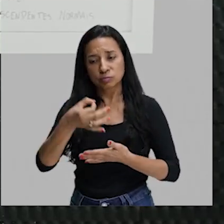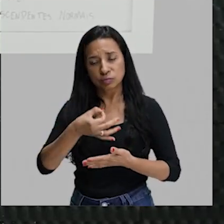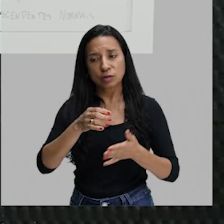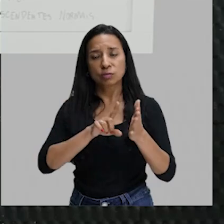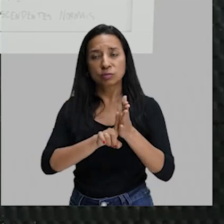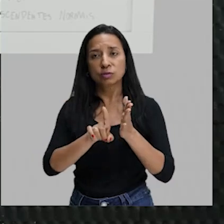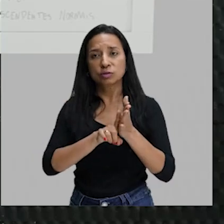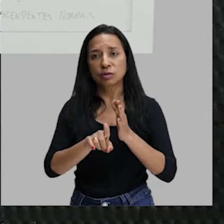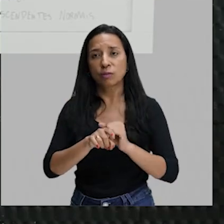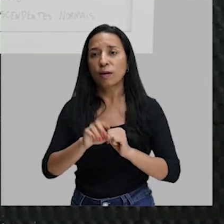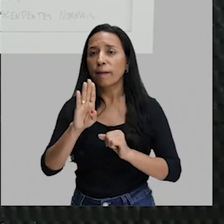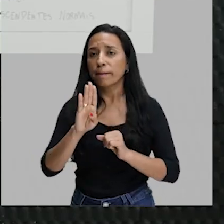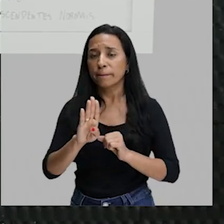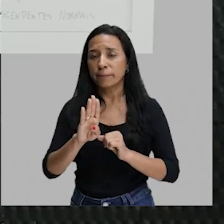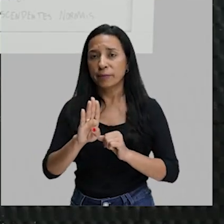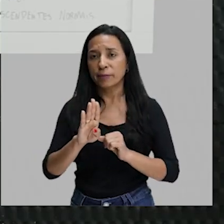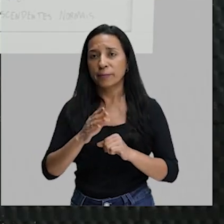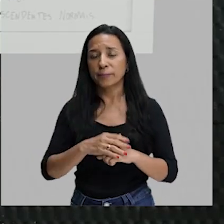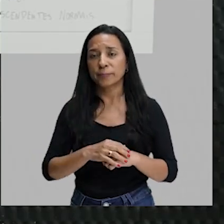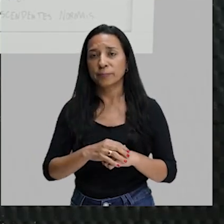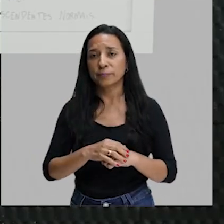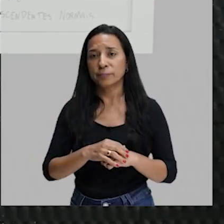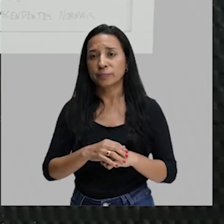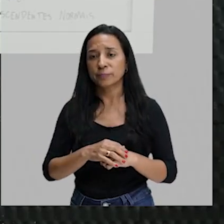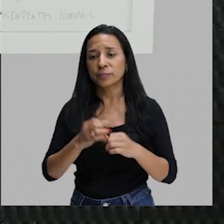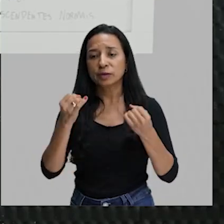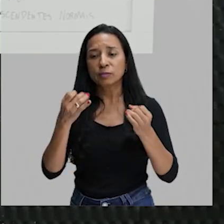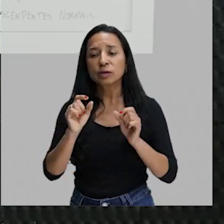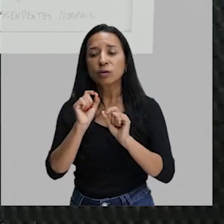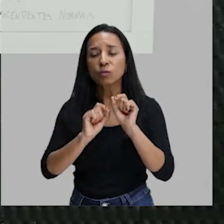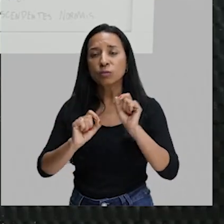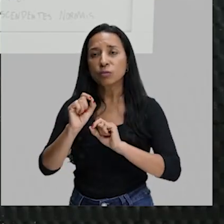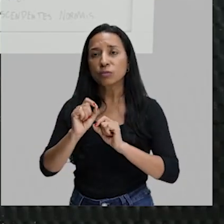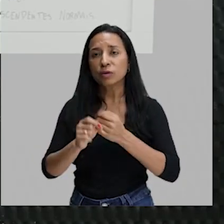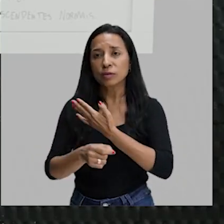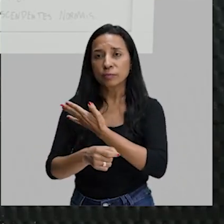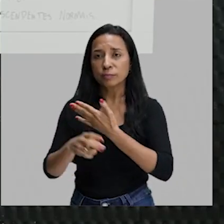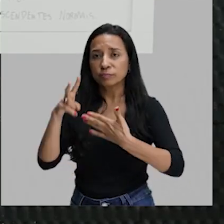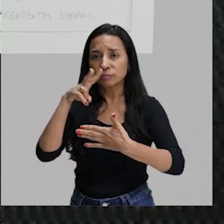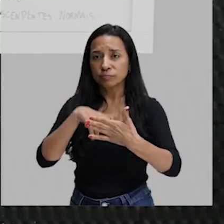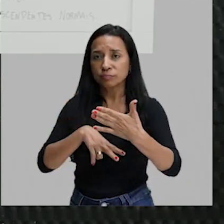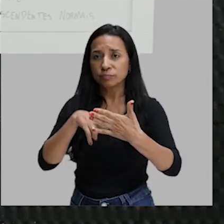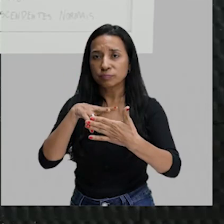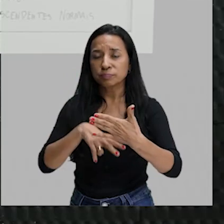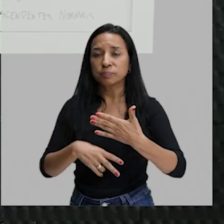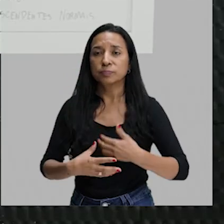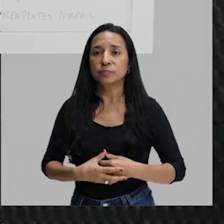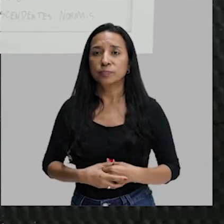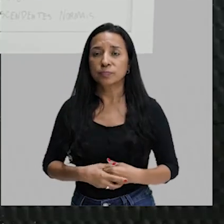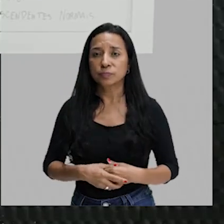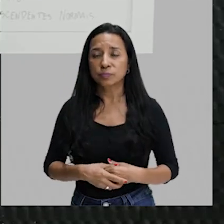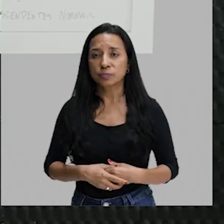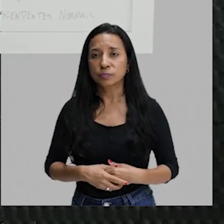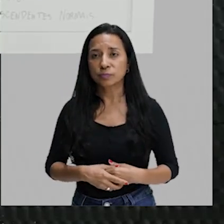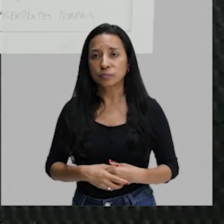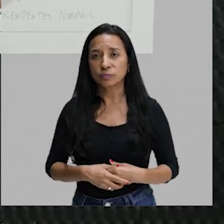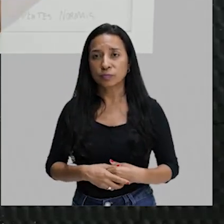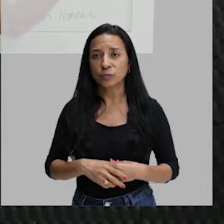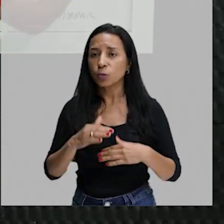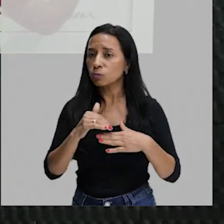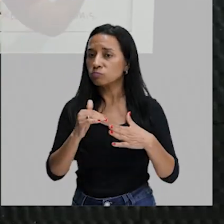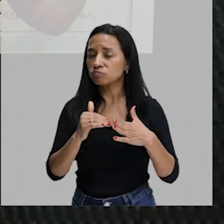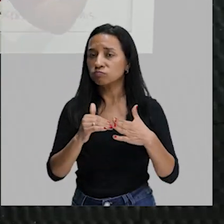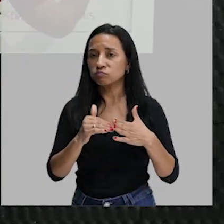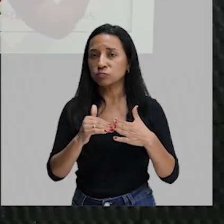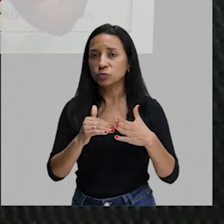ó. Os indivíduos do sexo masculino são heterozigotos. Está dizendo que todo